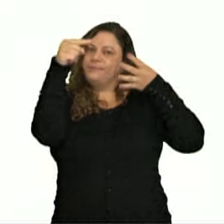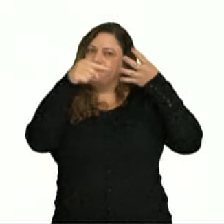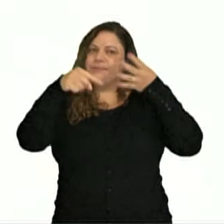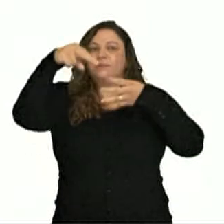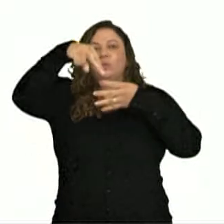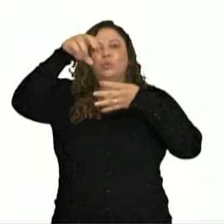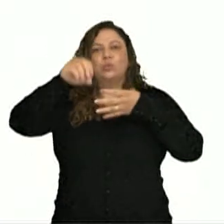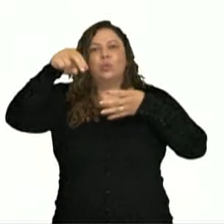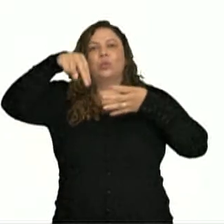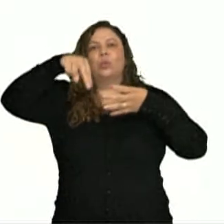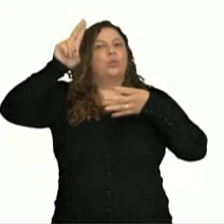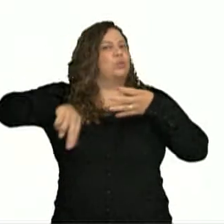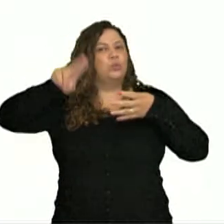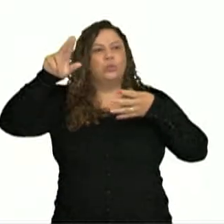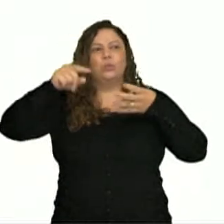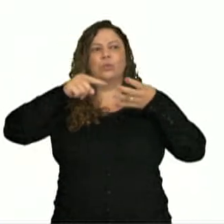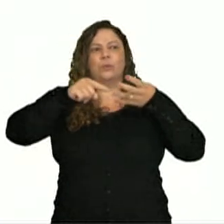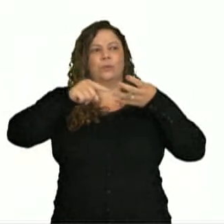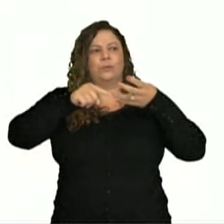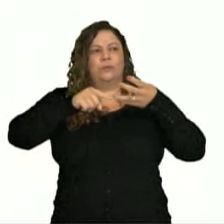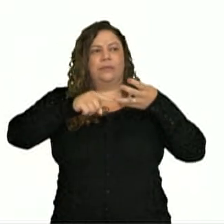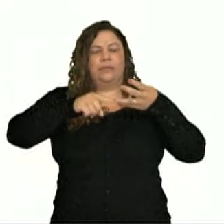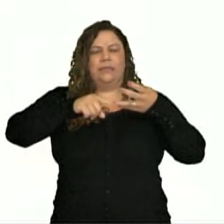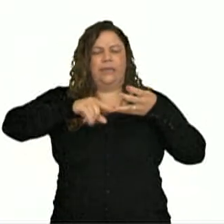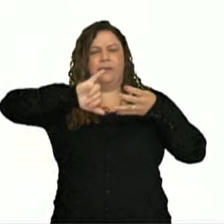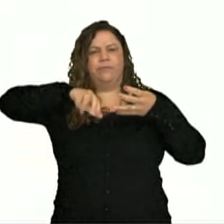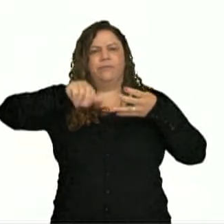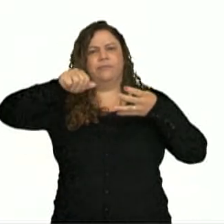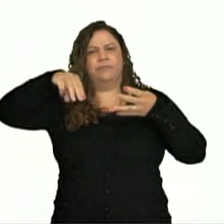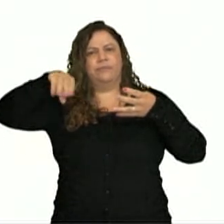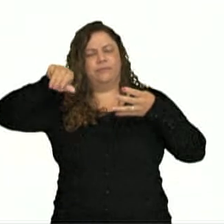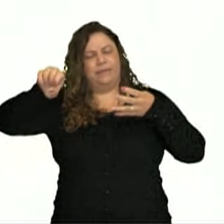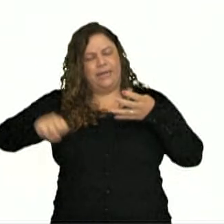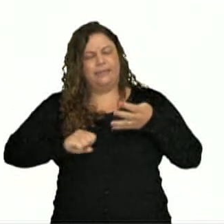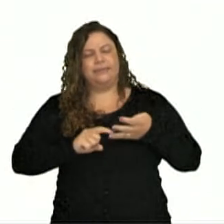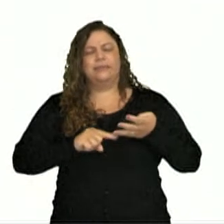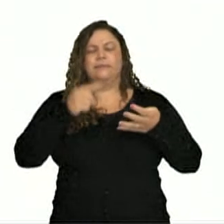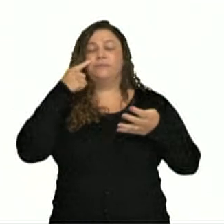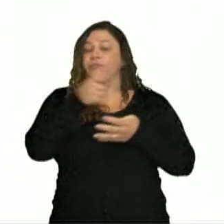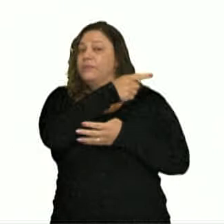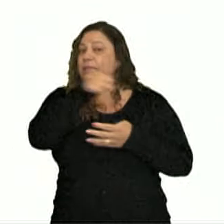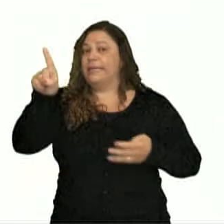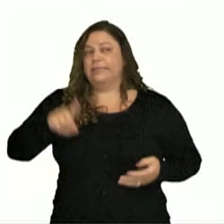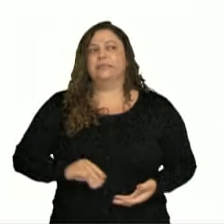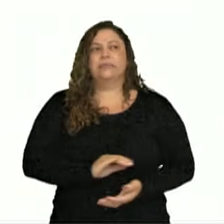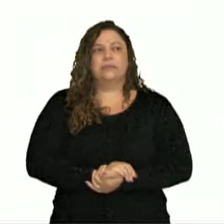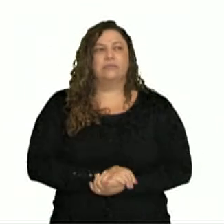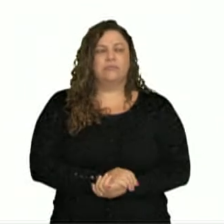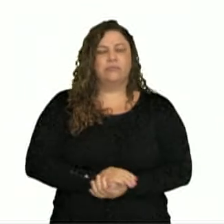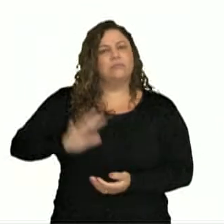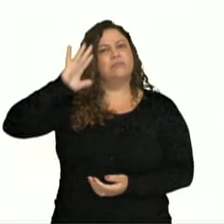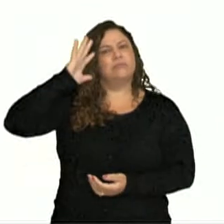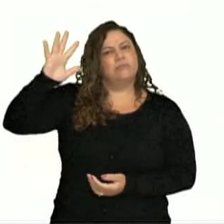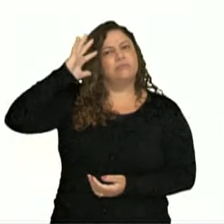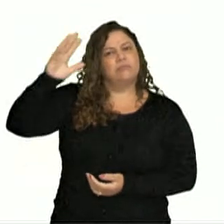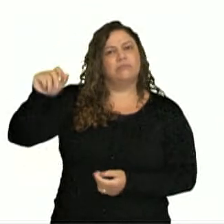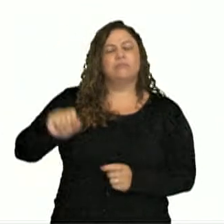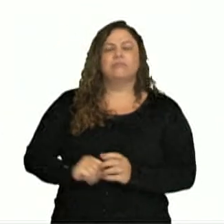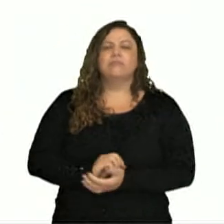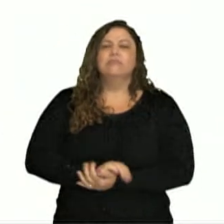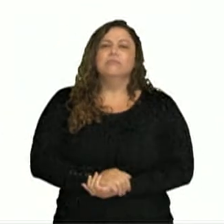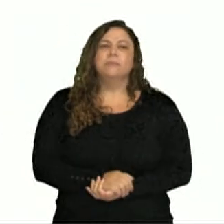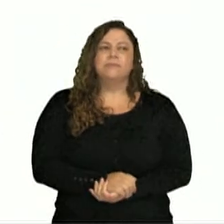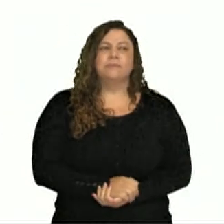jamás, para fazer aí a indicação de negação. Vamos a reflexionar. Se